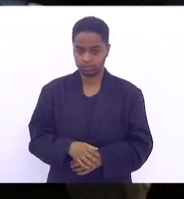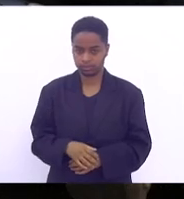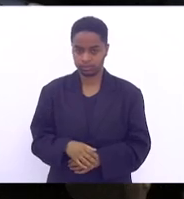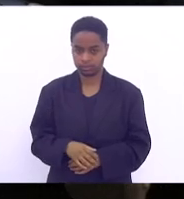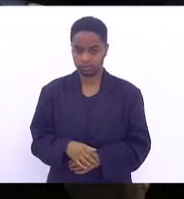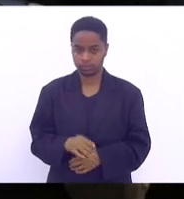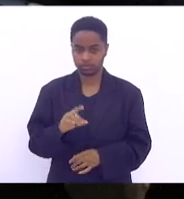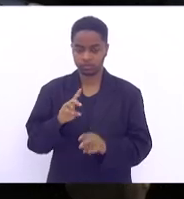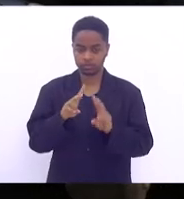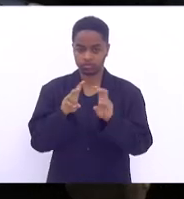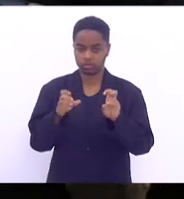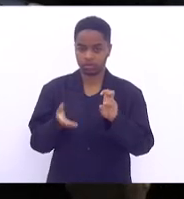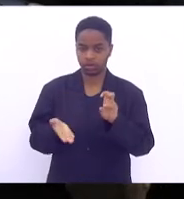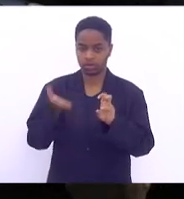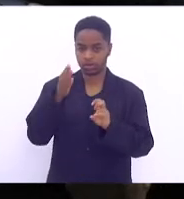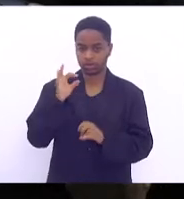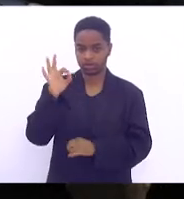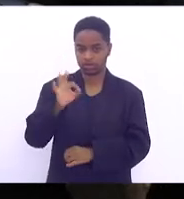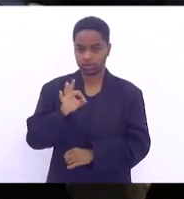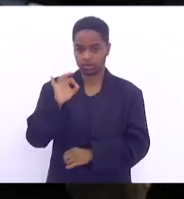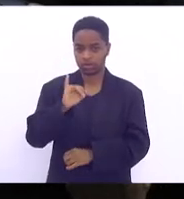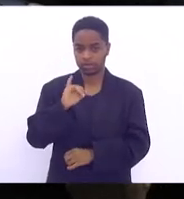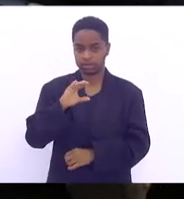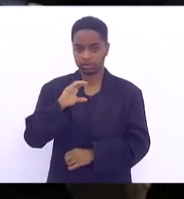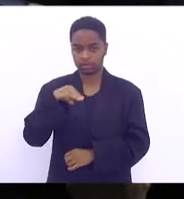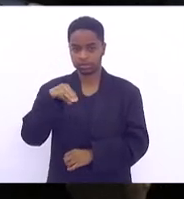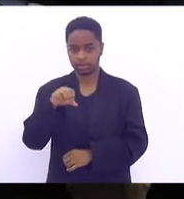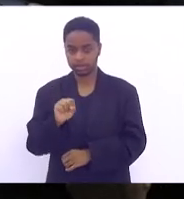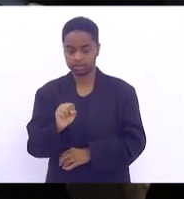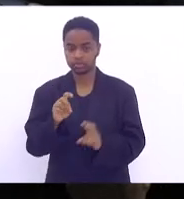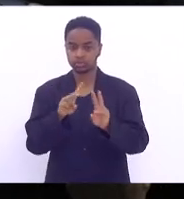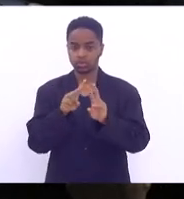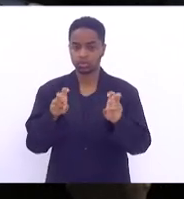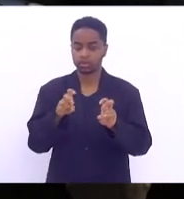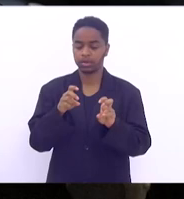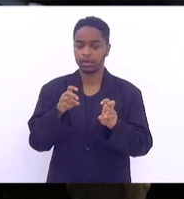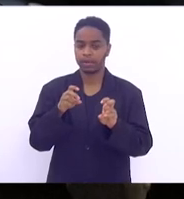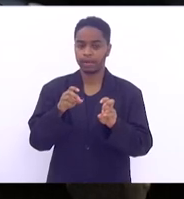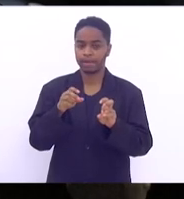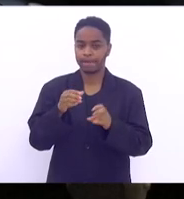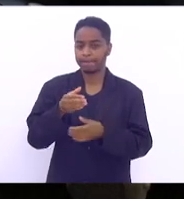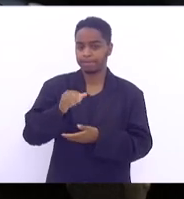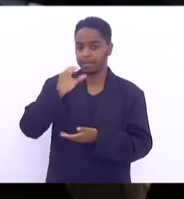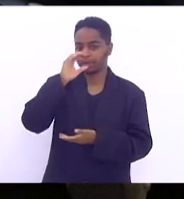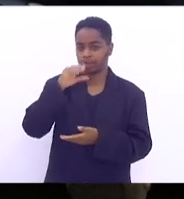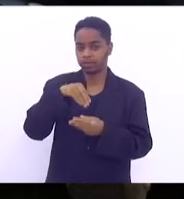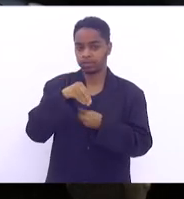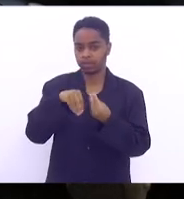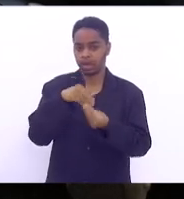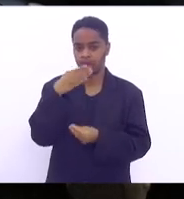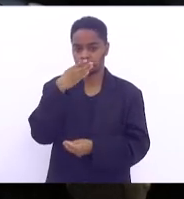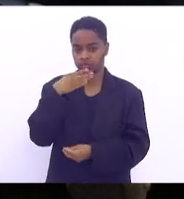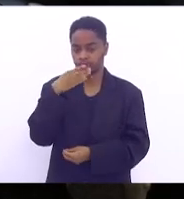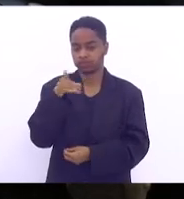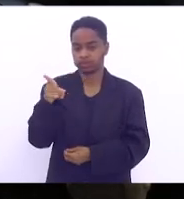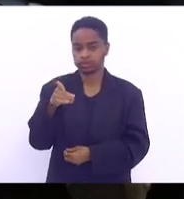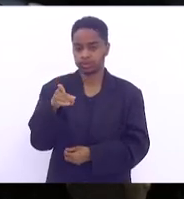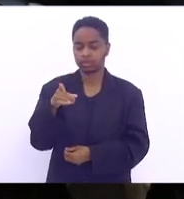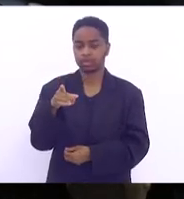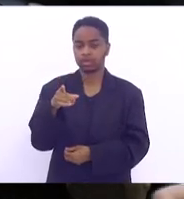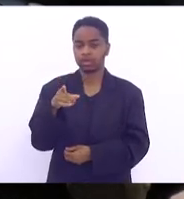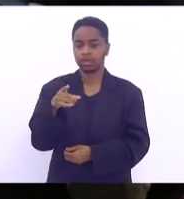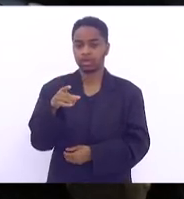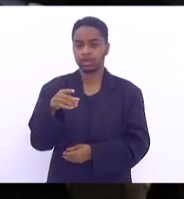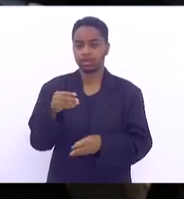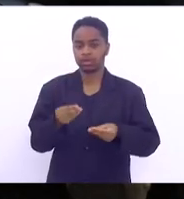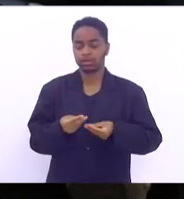crescimento da alíquota de ICMS sobre bebidas açucaradas. Vossa Excelência baixou em diligência a Secretaria de